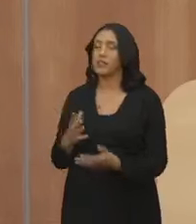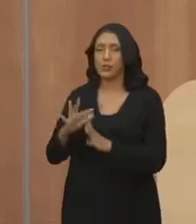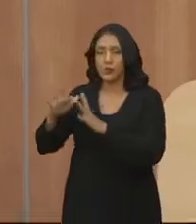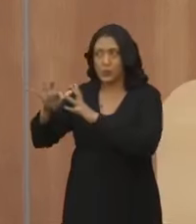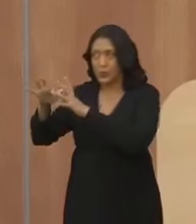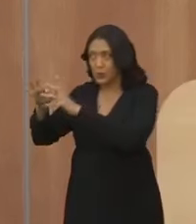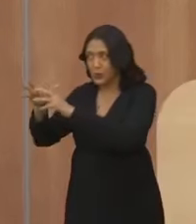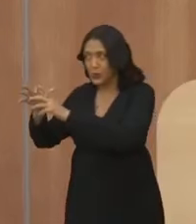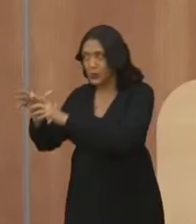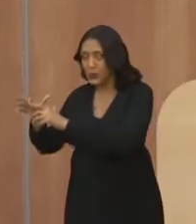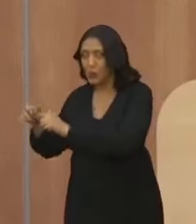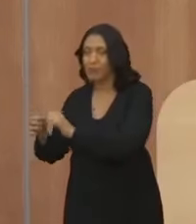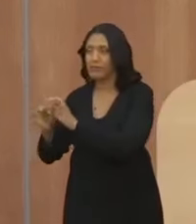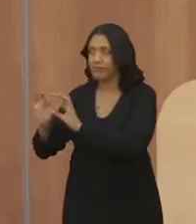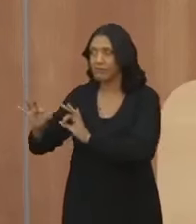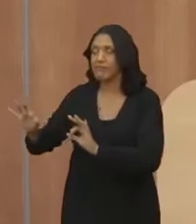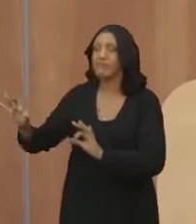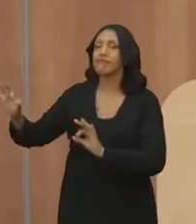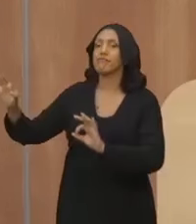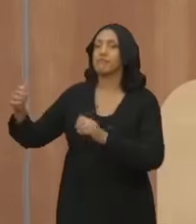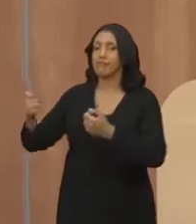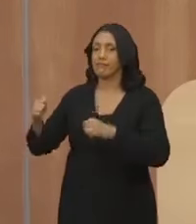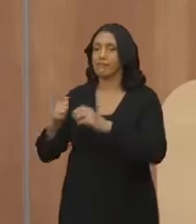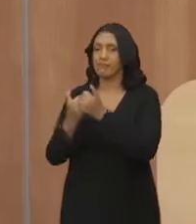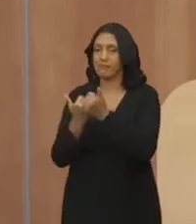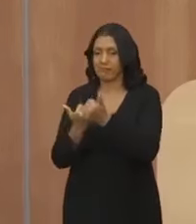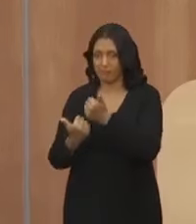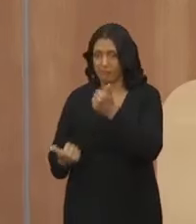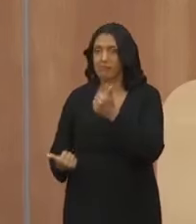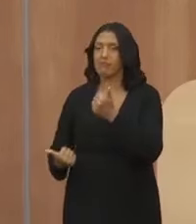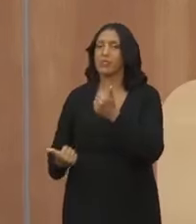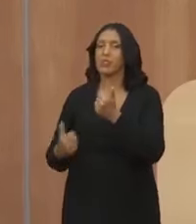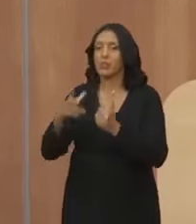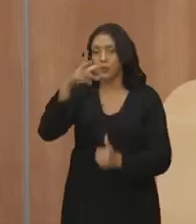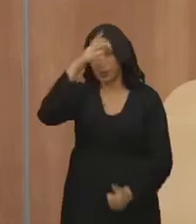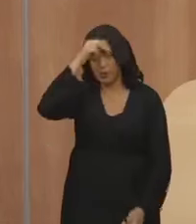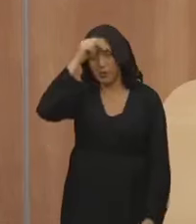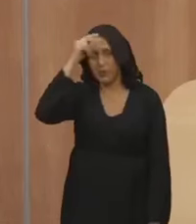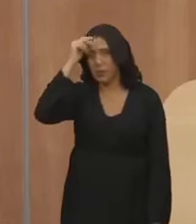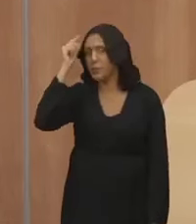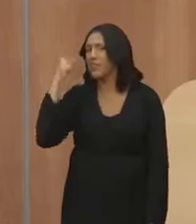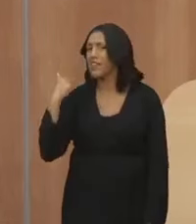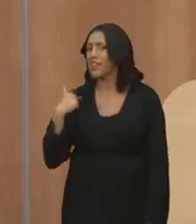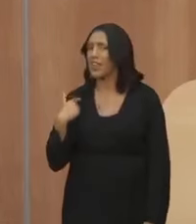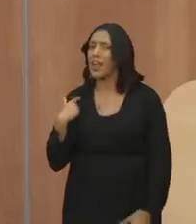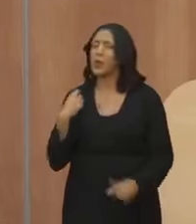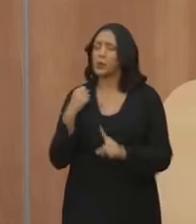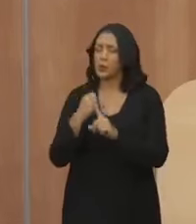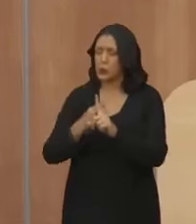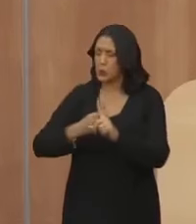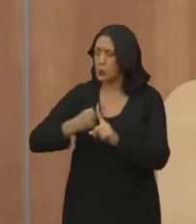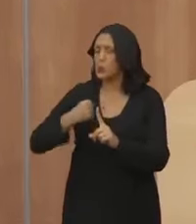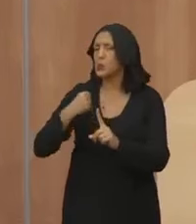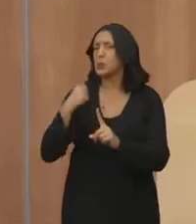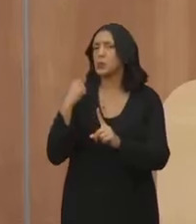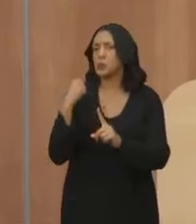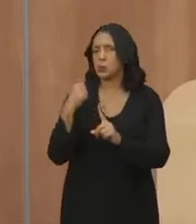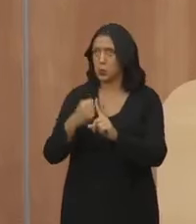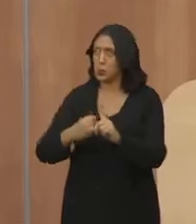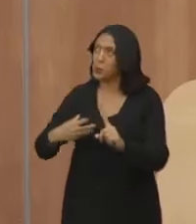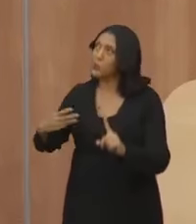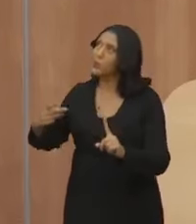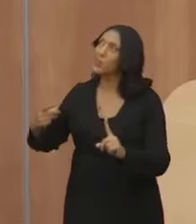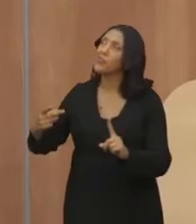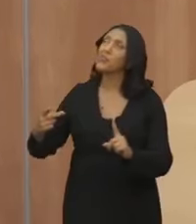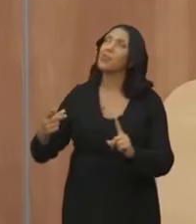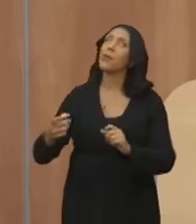desde 2009 eu venho lutando pelo Jardim Veraneio Jal e todos os bairros da cidade. Mas o Jardim Veraneio Jal é tão